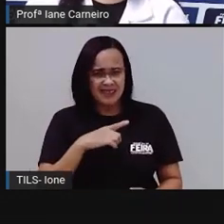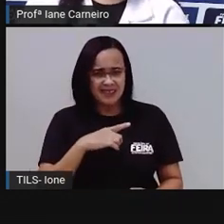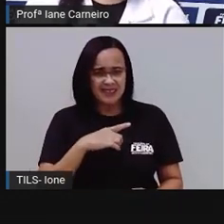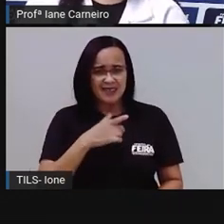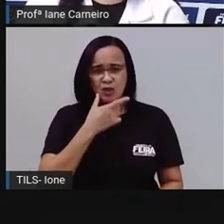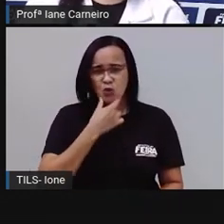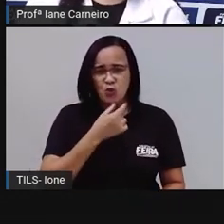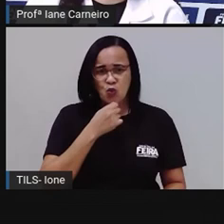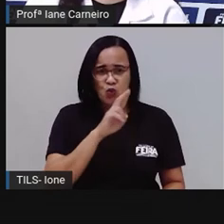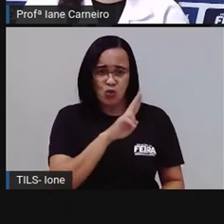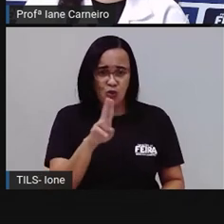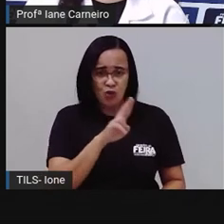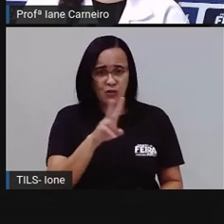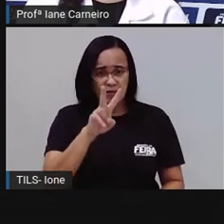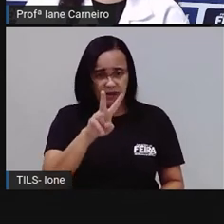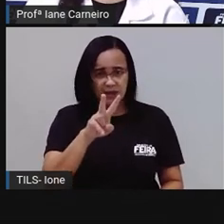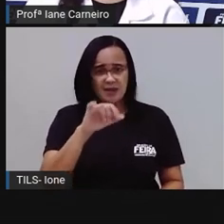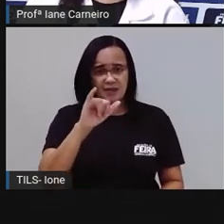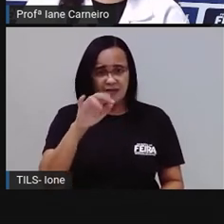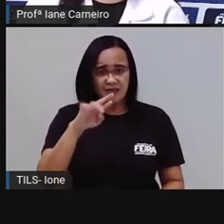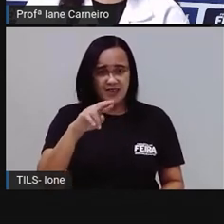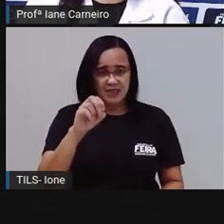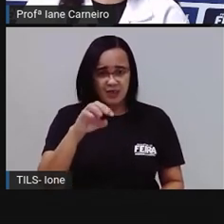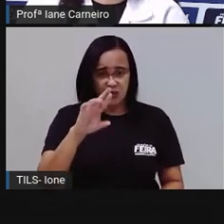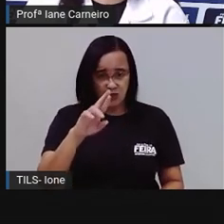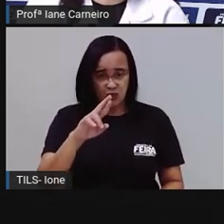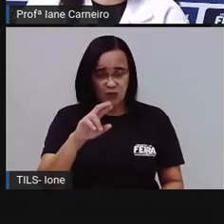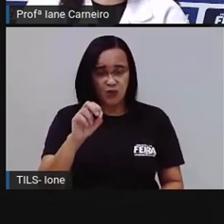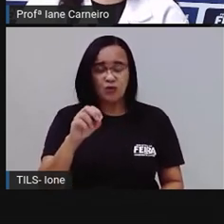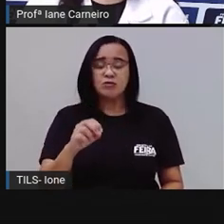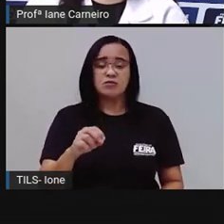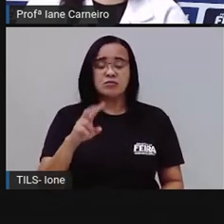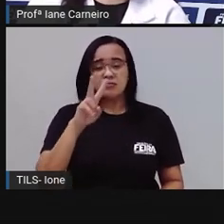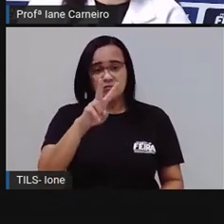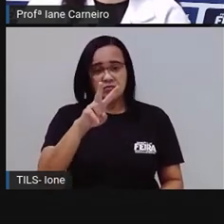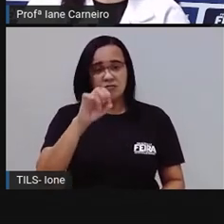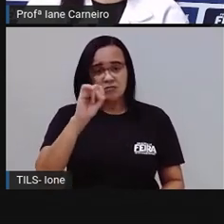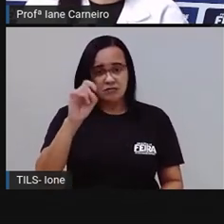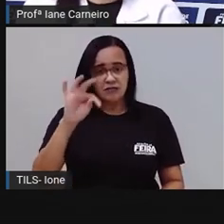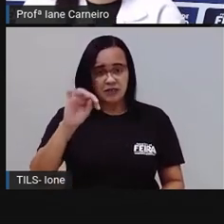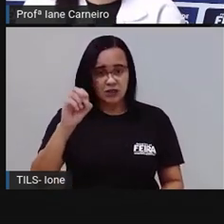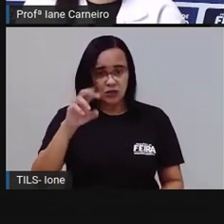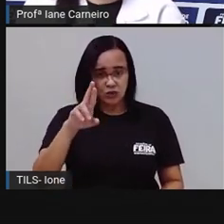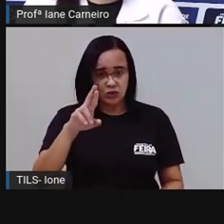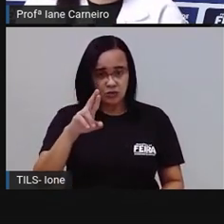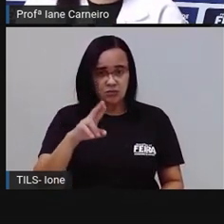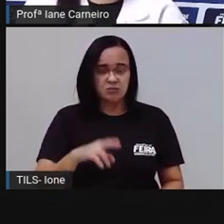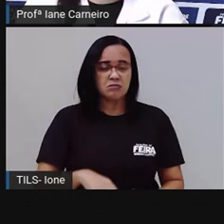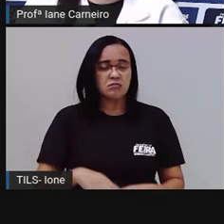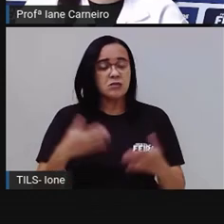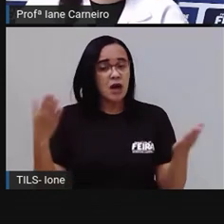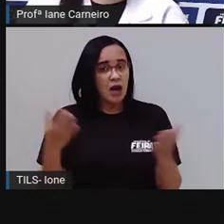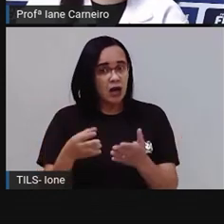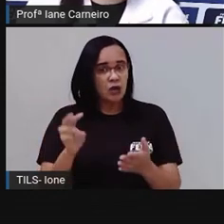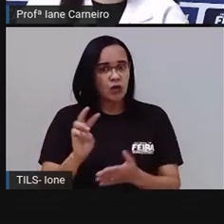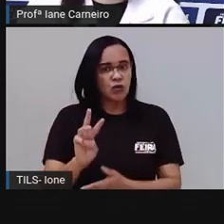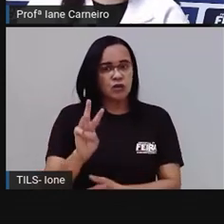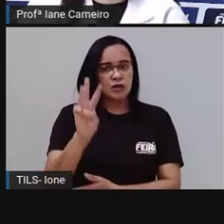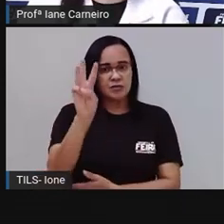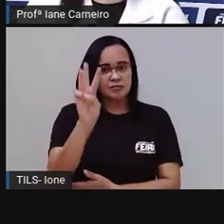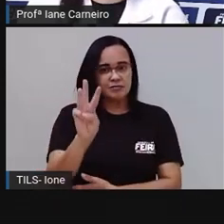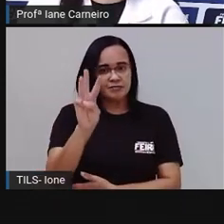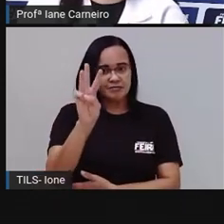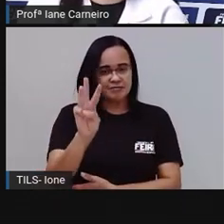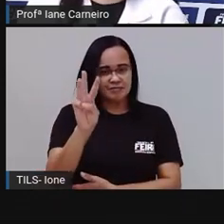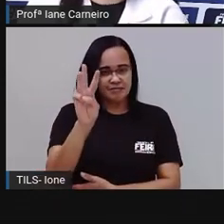letra W, ó, de Wagner, né? É um nome. E aí a gente falou em alguma aula aí que a prof